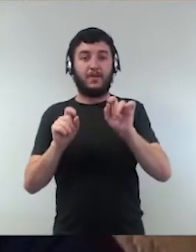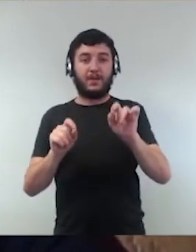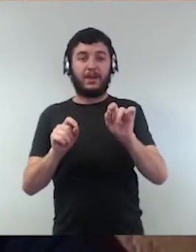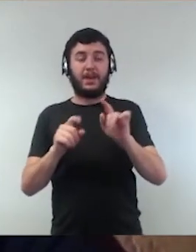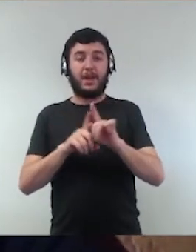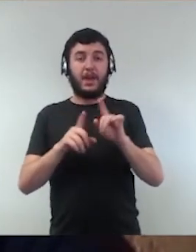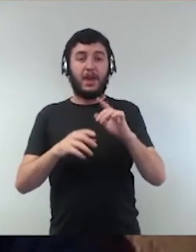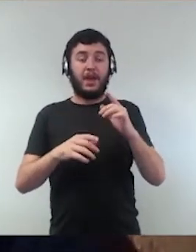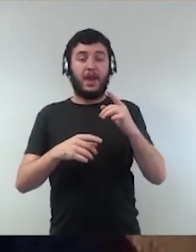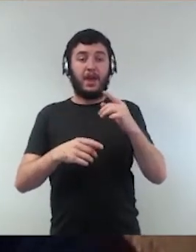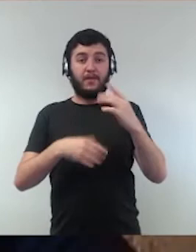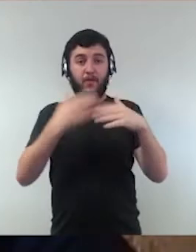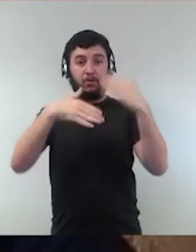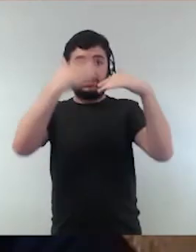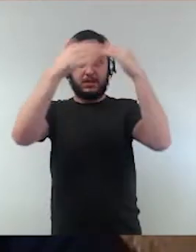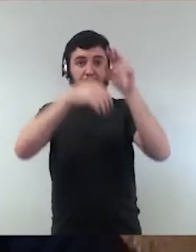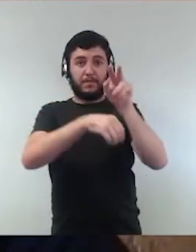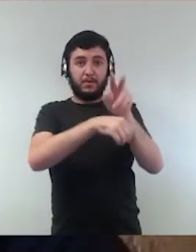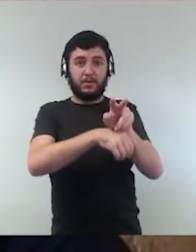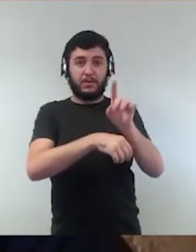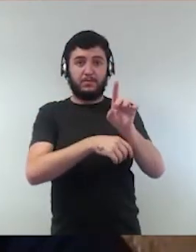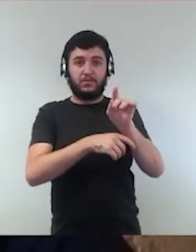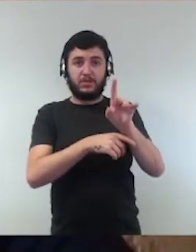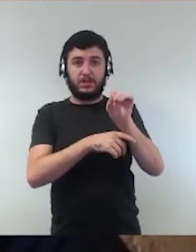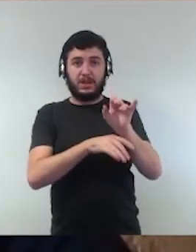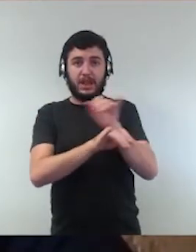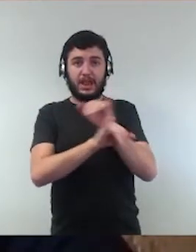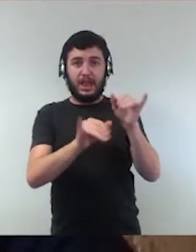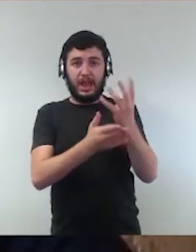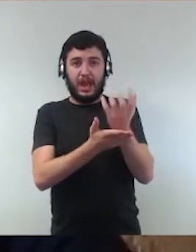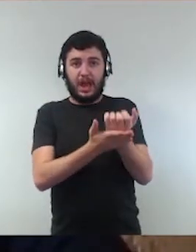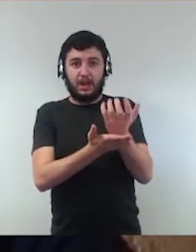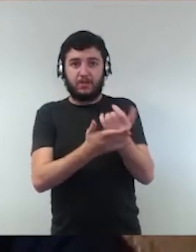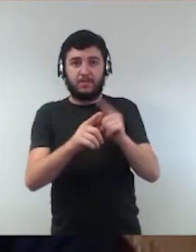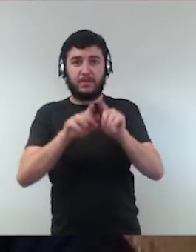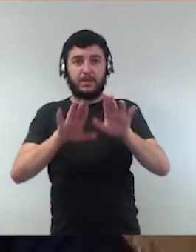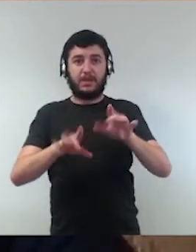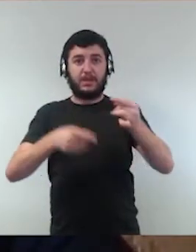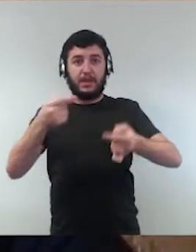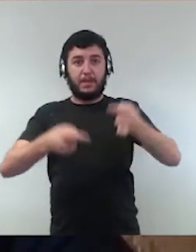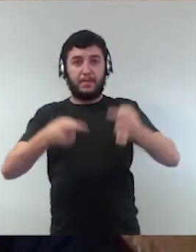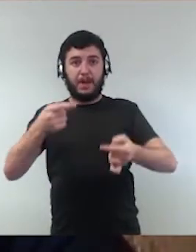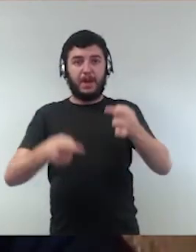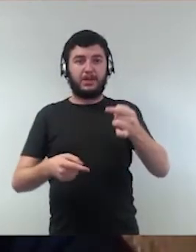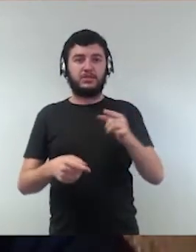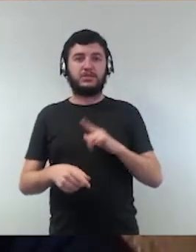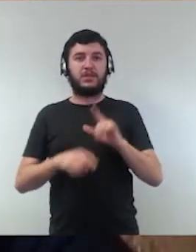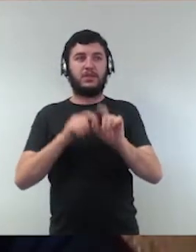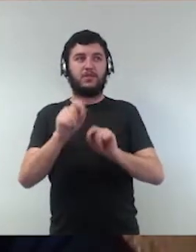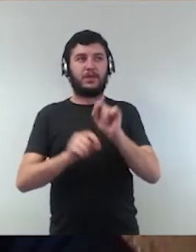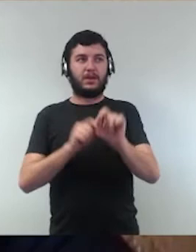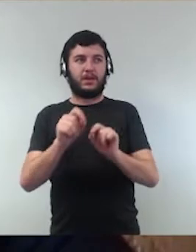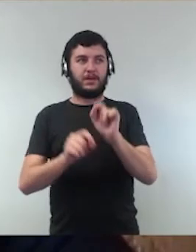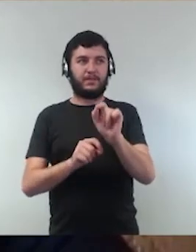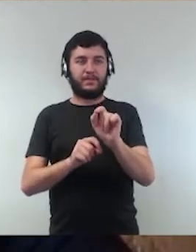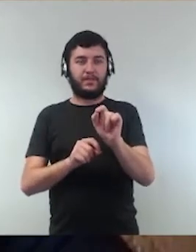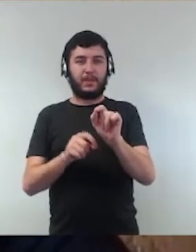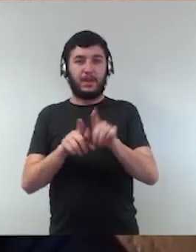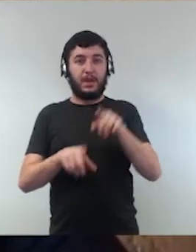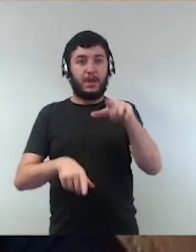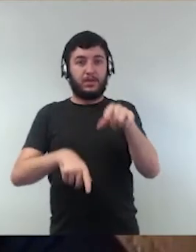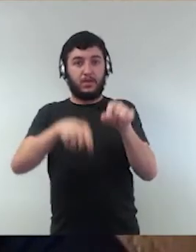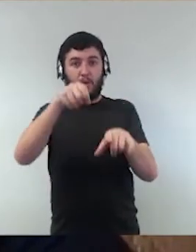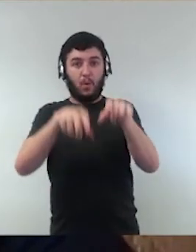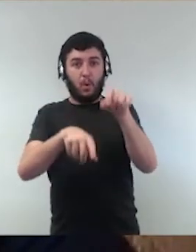pessoais. A ideia da autodeterminação informativa trouxe para esse debate a noção da escolha, a